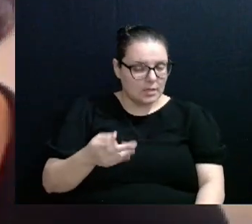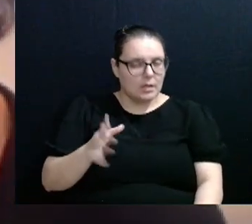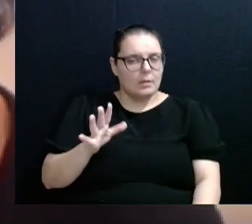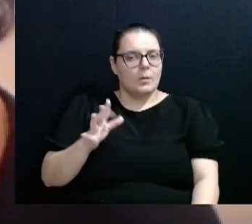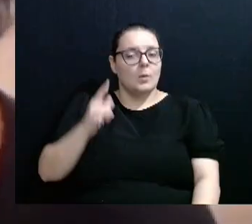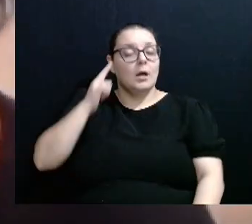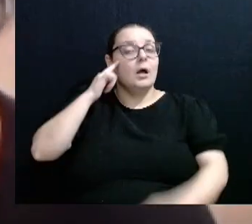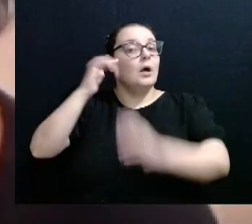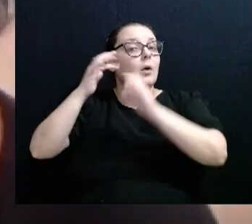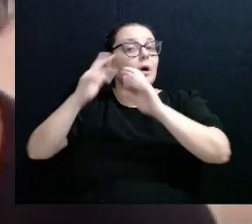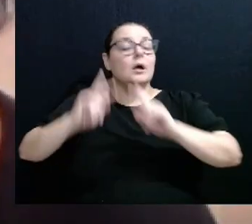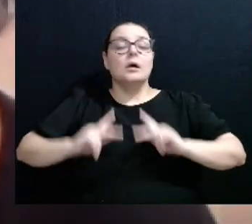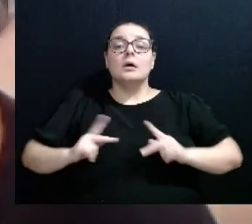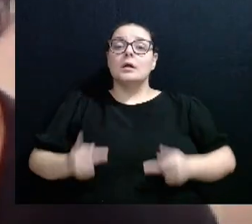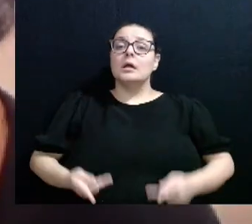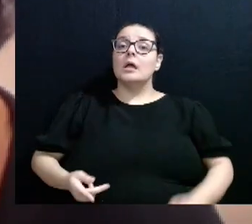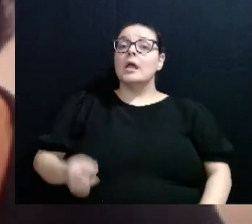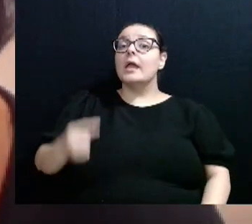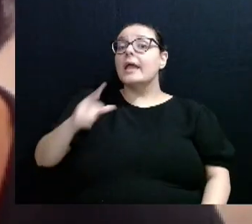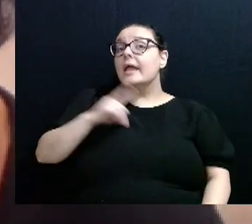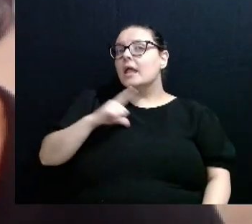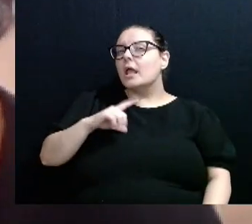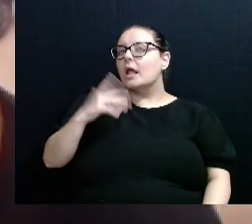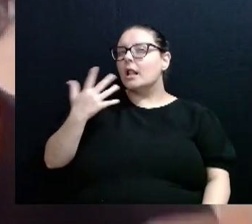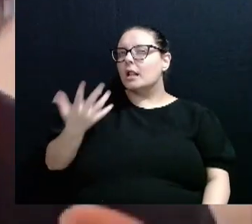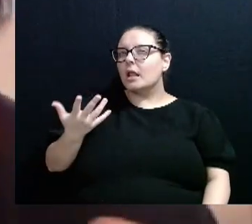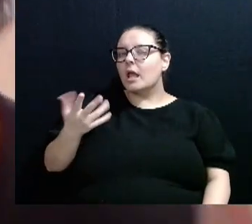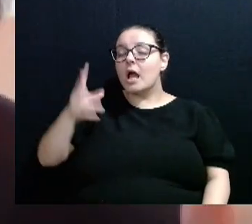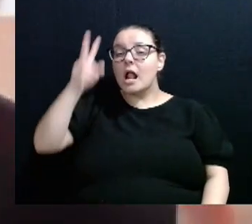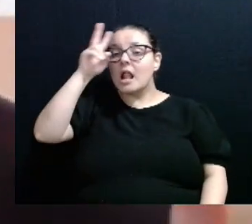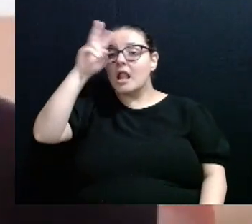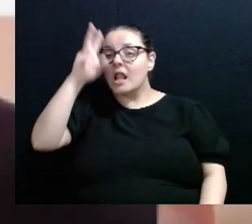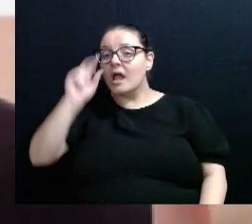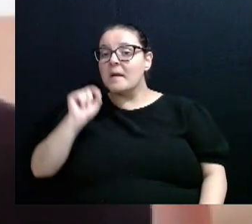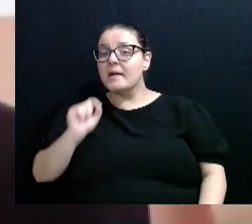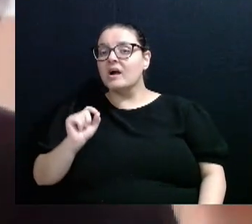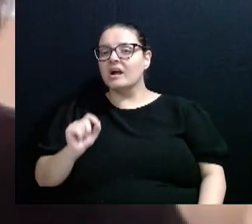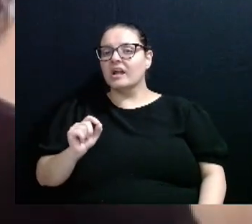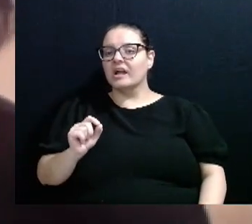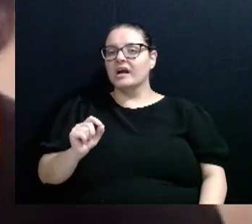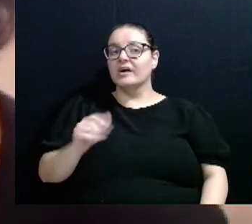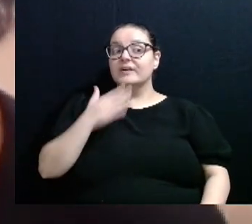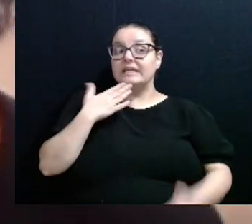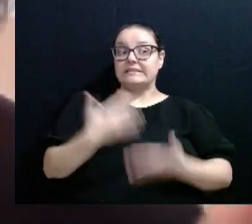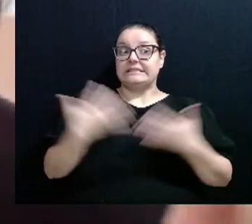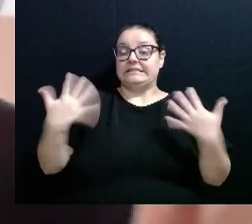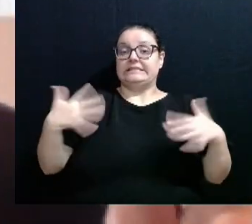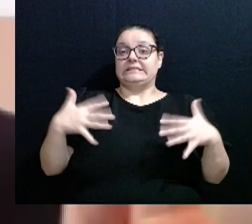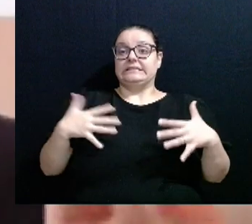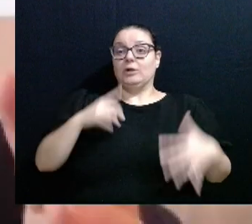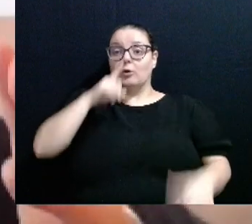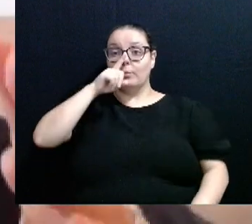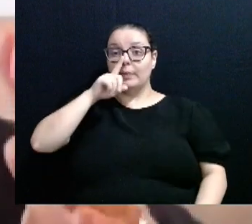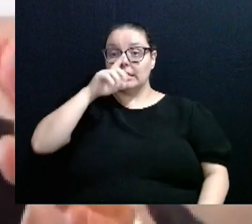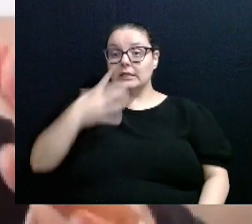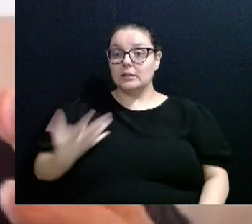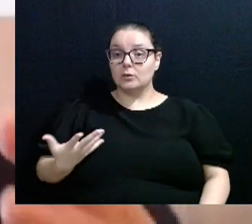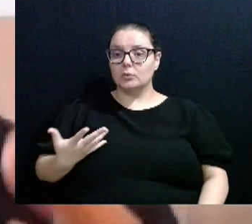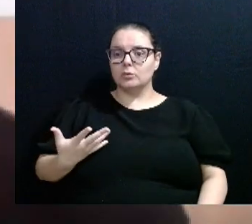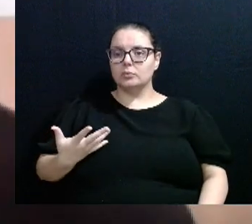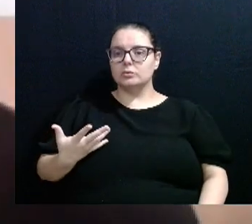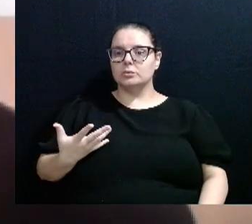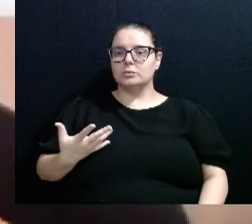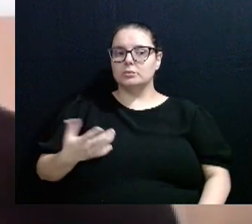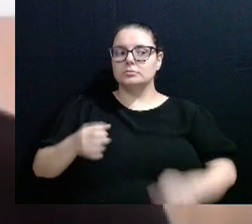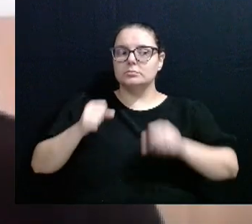humano, ele tende a lembrar o que assusta, o perigo. Então, ele pode entrar